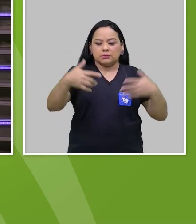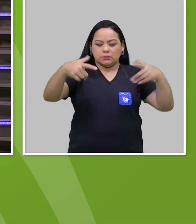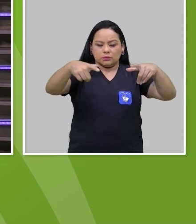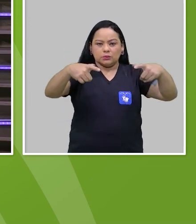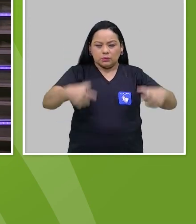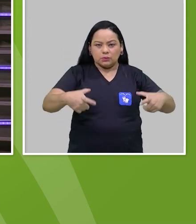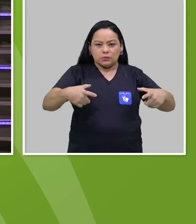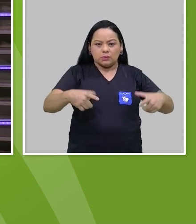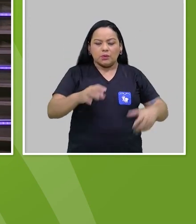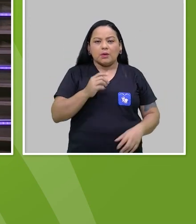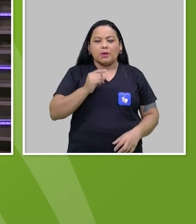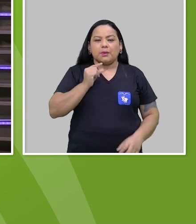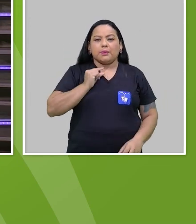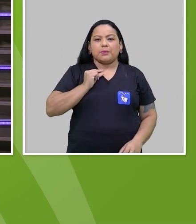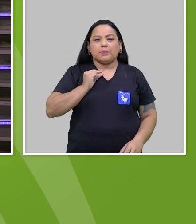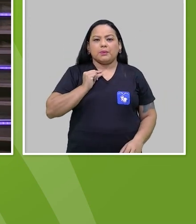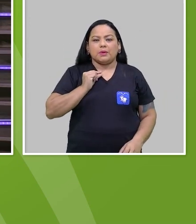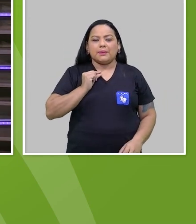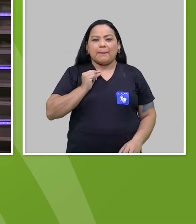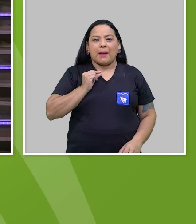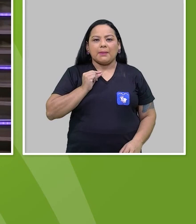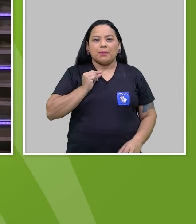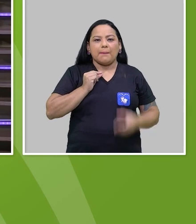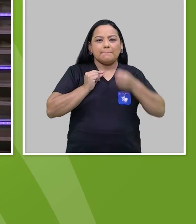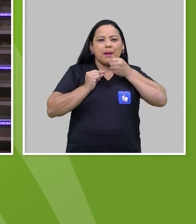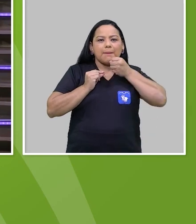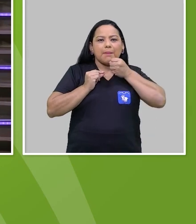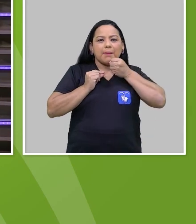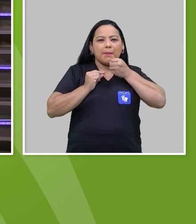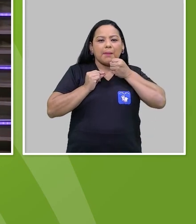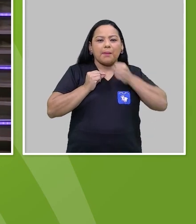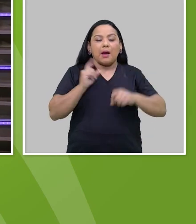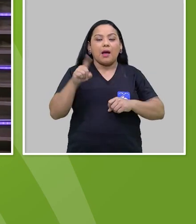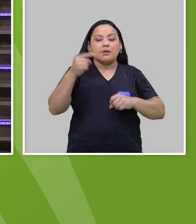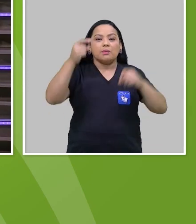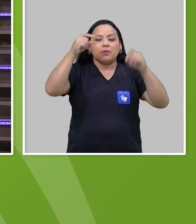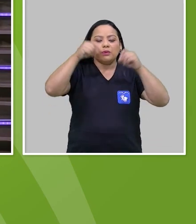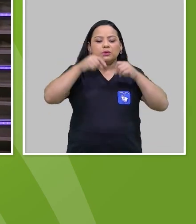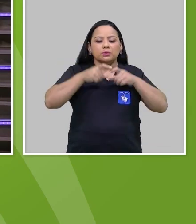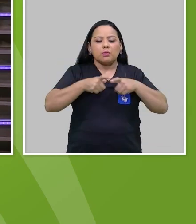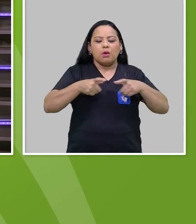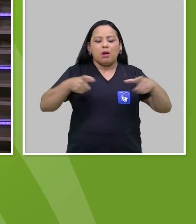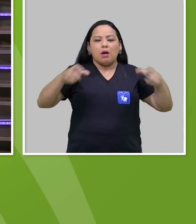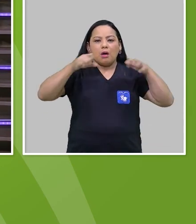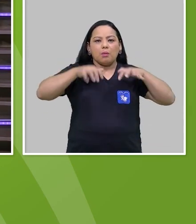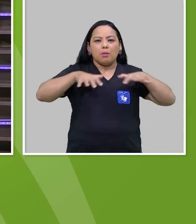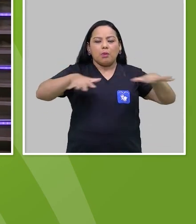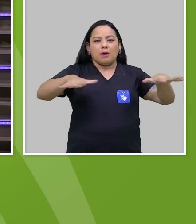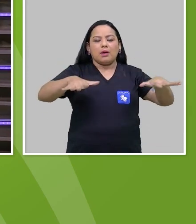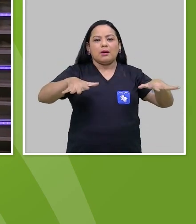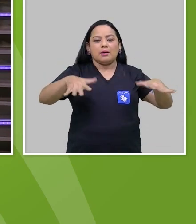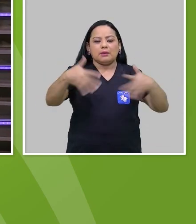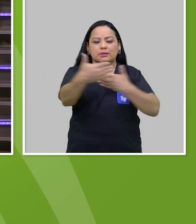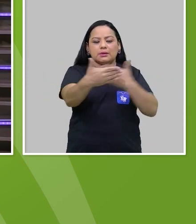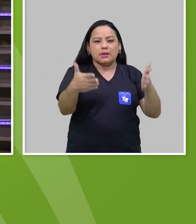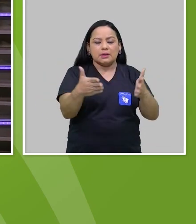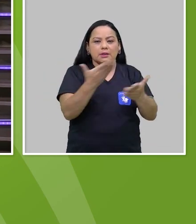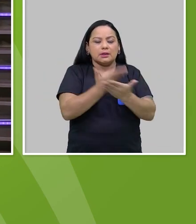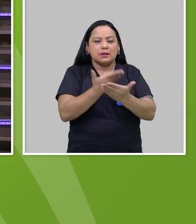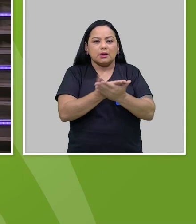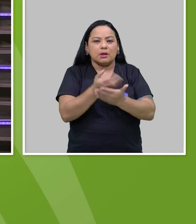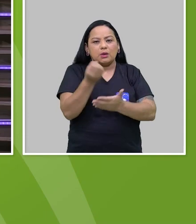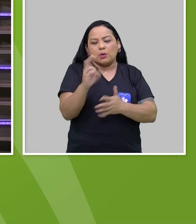né? Capta o som e esse som depois é lançado aí, chega aí na sua sala de aula, não é? E aí